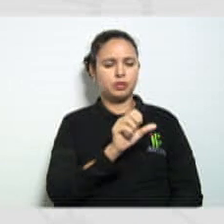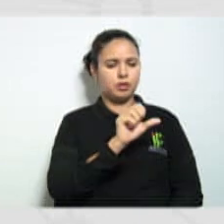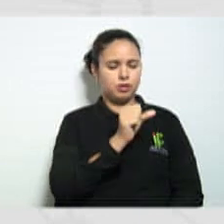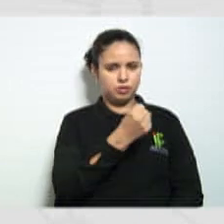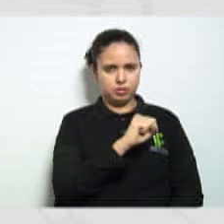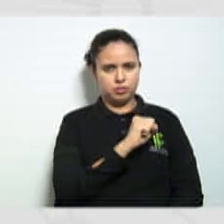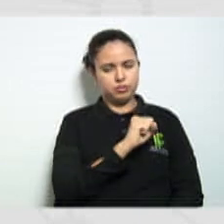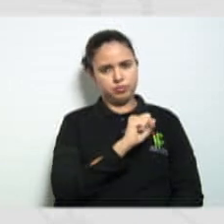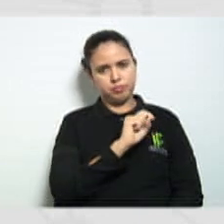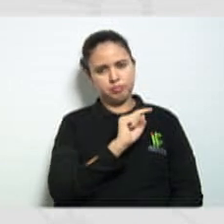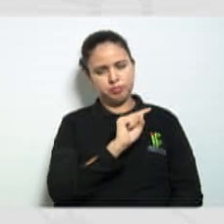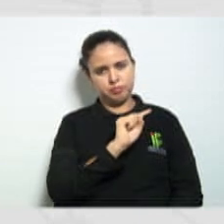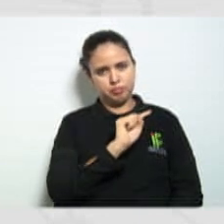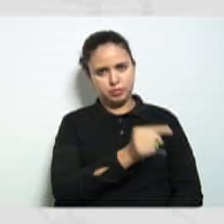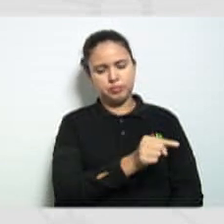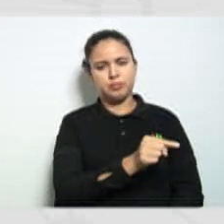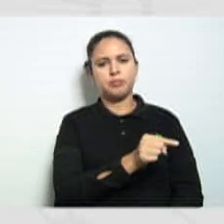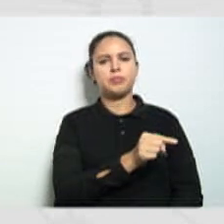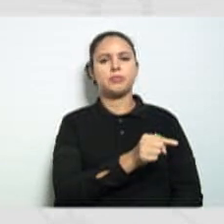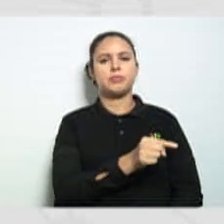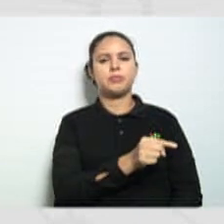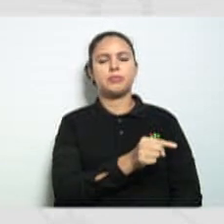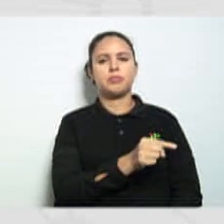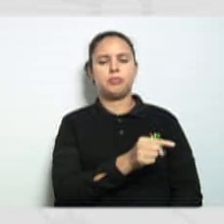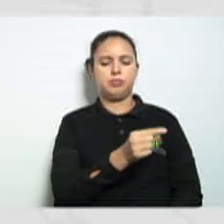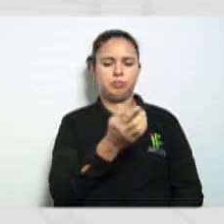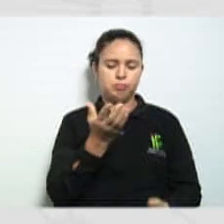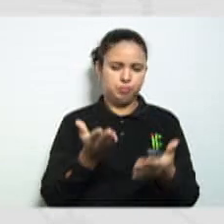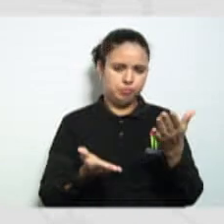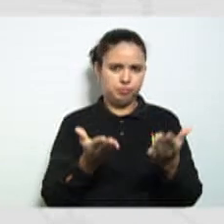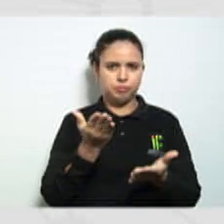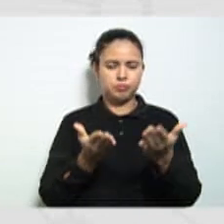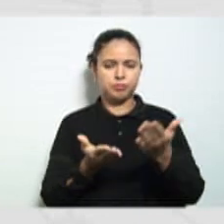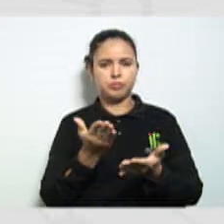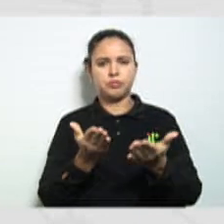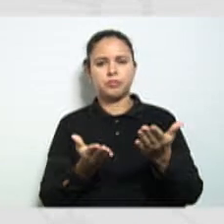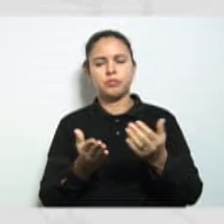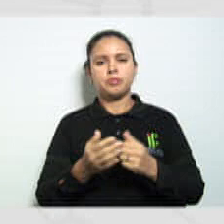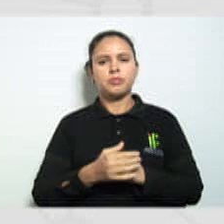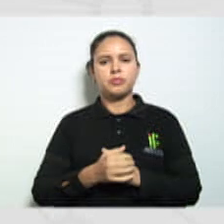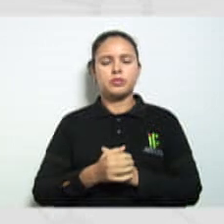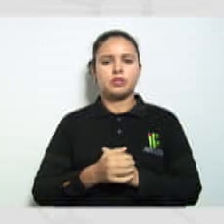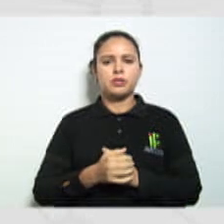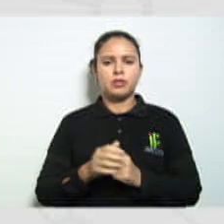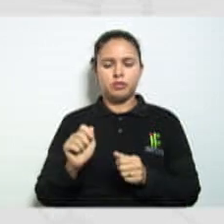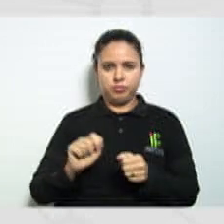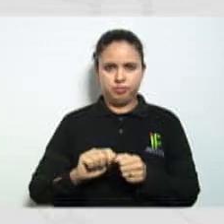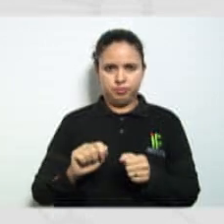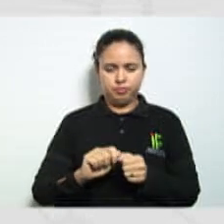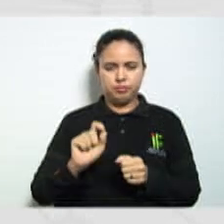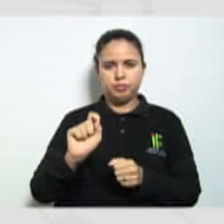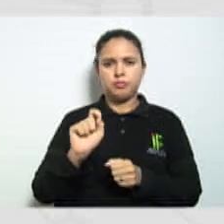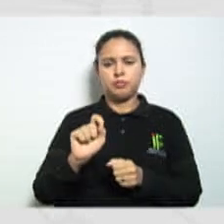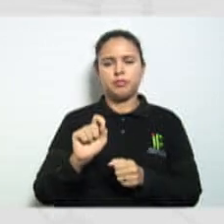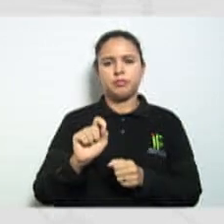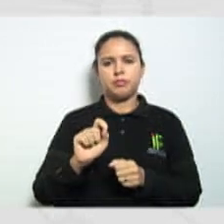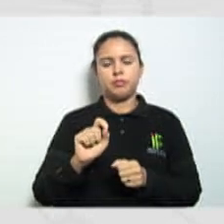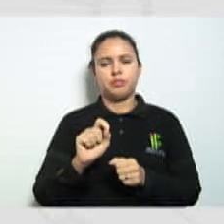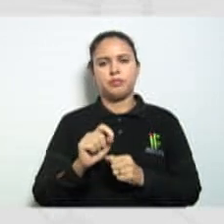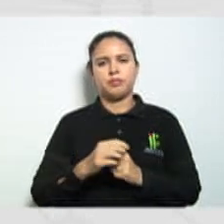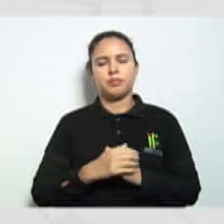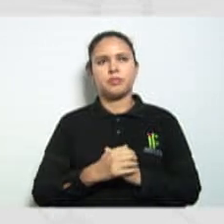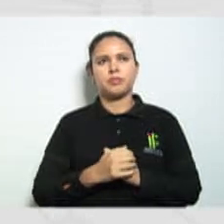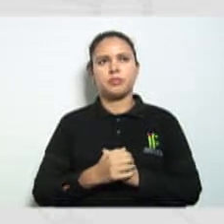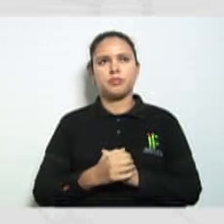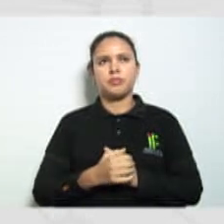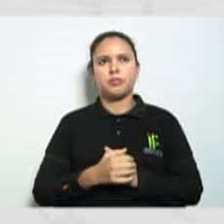R$8.000. Eu analiso meu balanço patrimonial, nessa conta eu só tenho 8. O que que eu faço? Aí eu vou ter